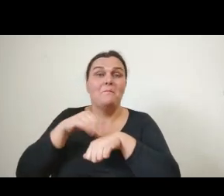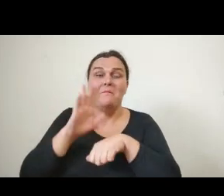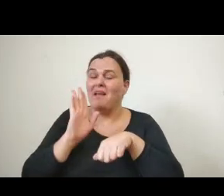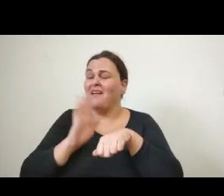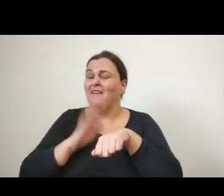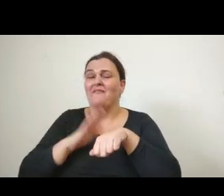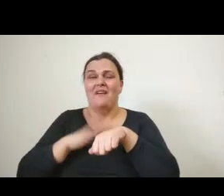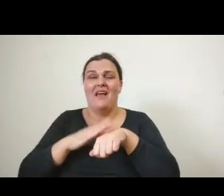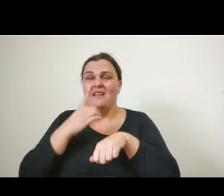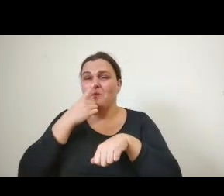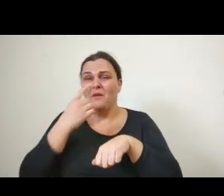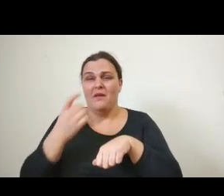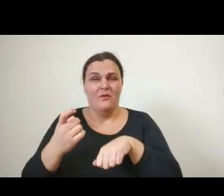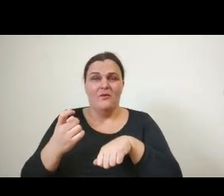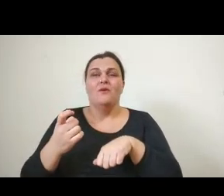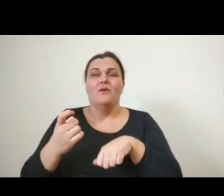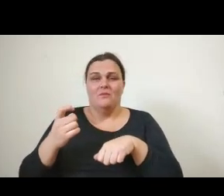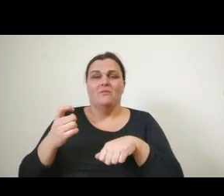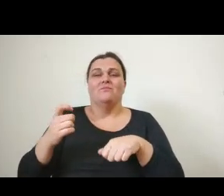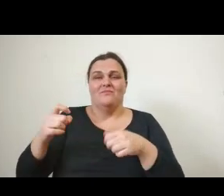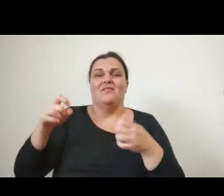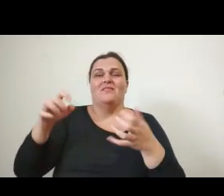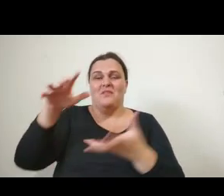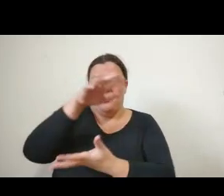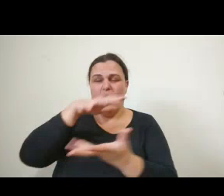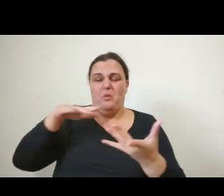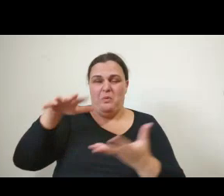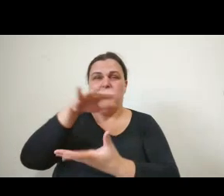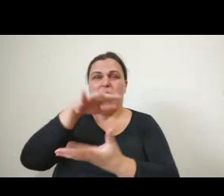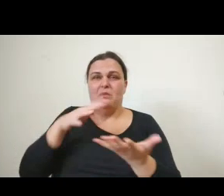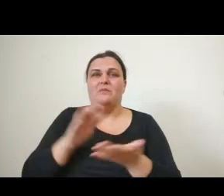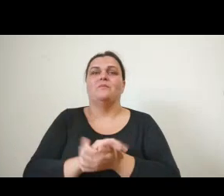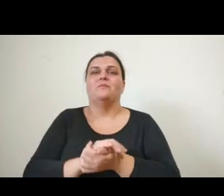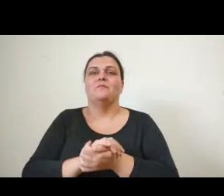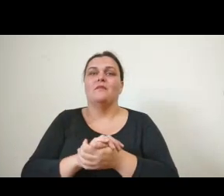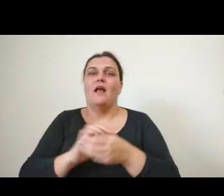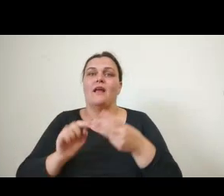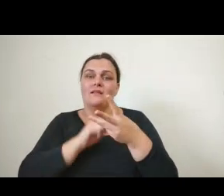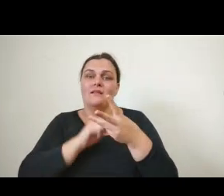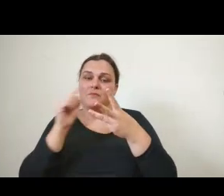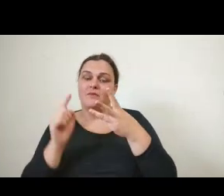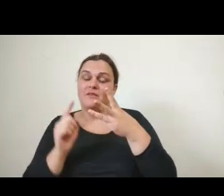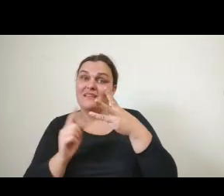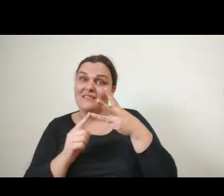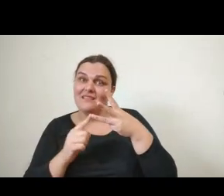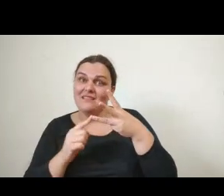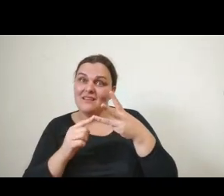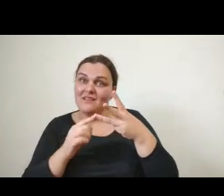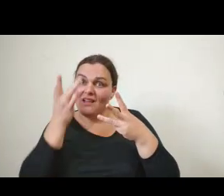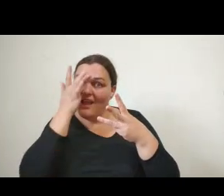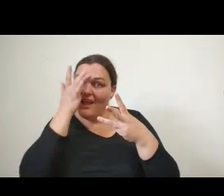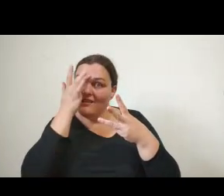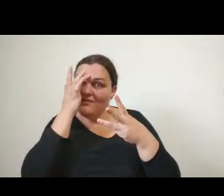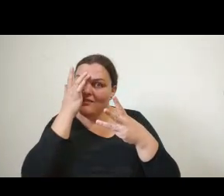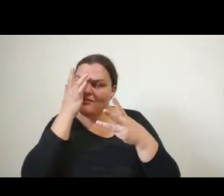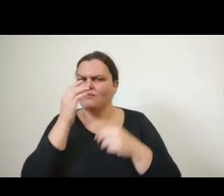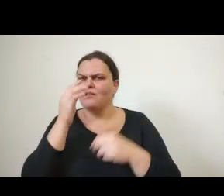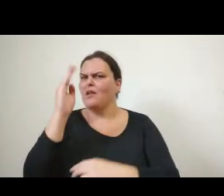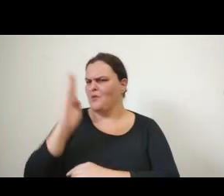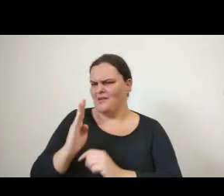primeiro, Estados Unidos em segundo. A Índia aparece aqui já em terceiro, né? E o Brasil, ó, em